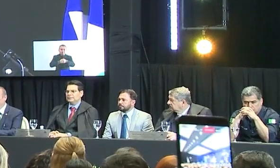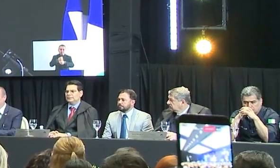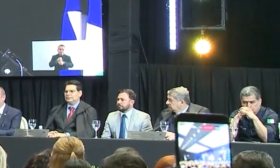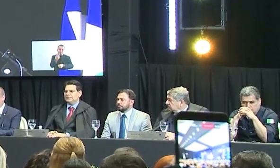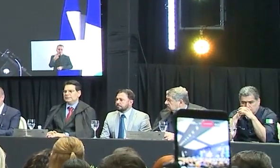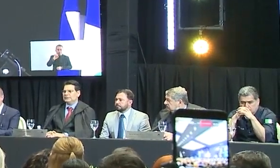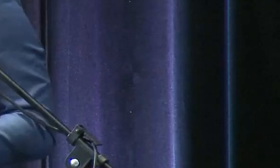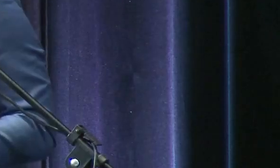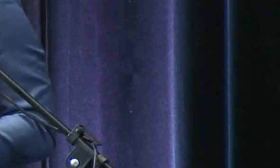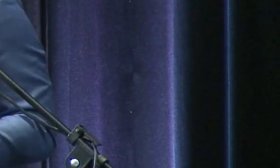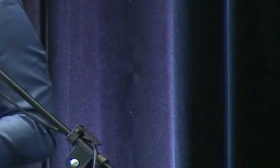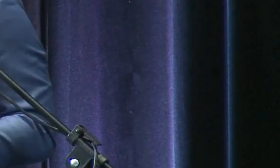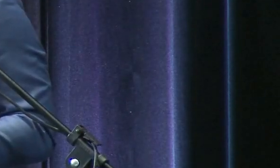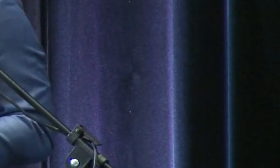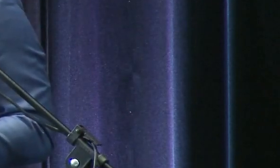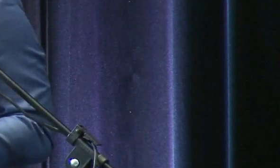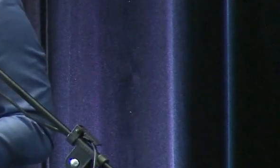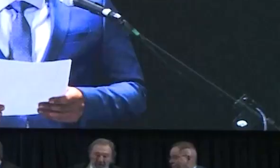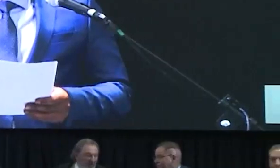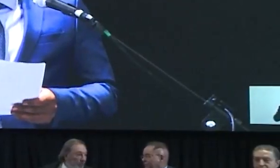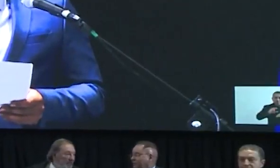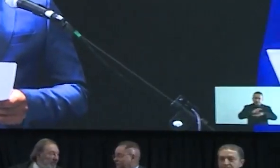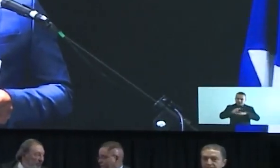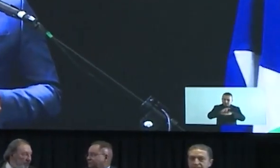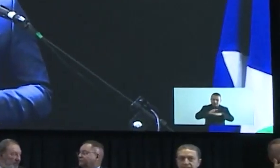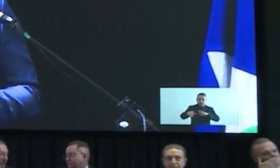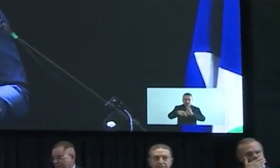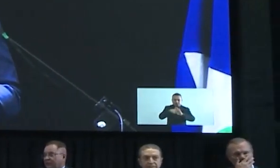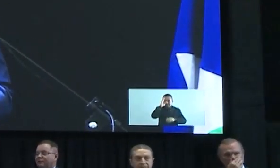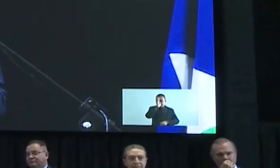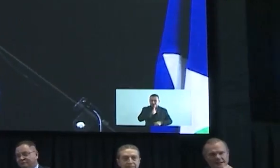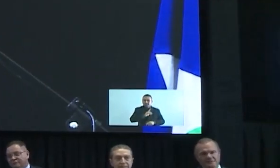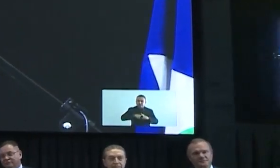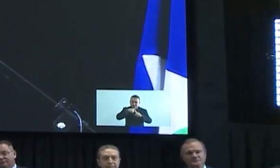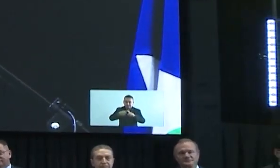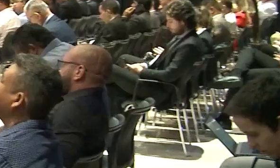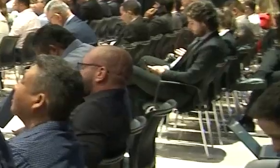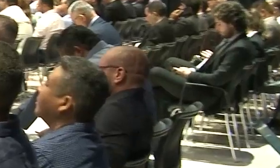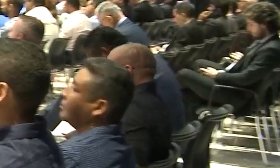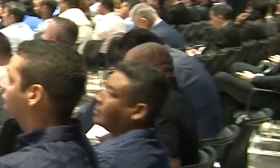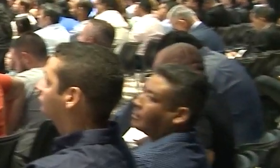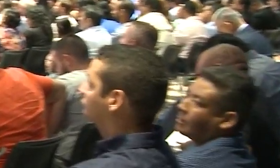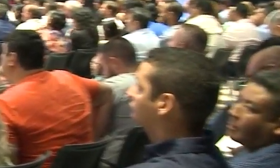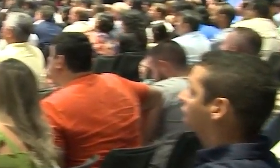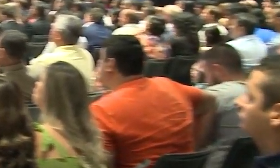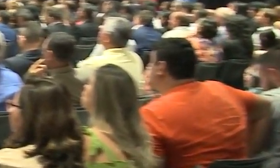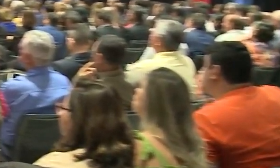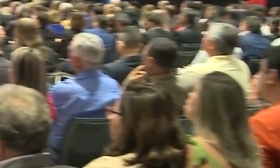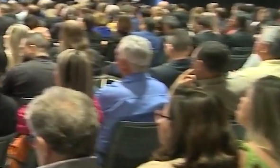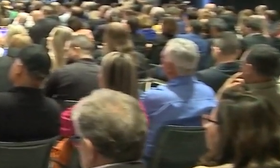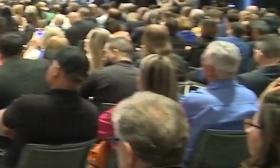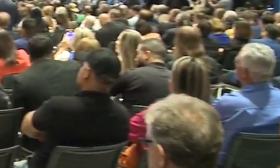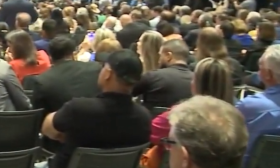a solenidade, os termos de posse dos novos membros diretivos do TCE de Mato Grosso foram lidos pelo